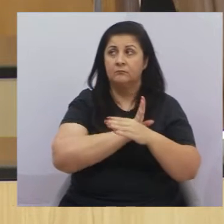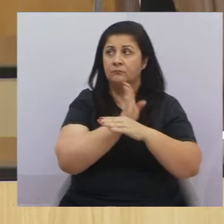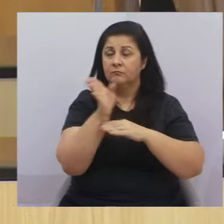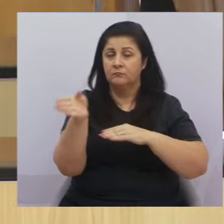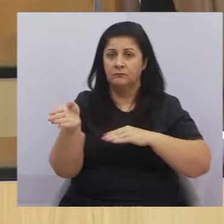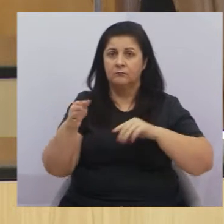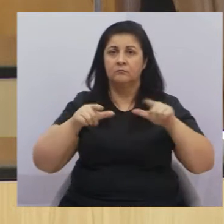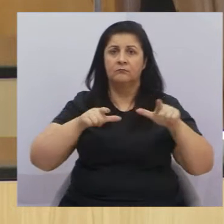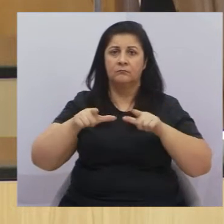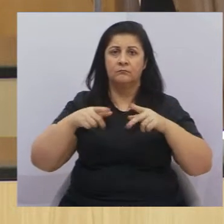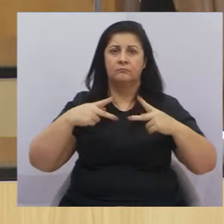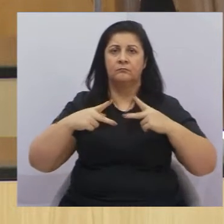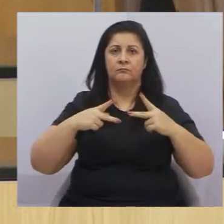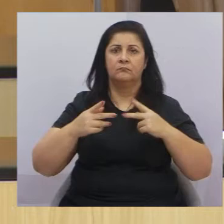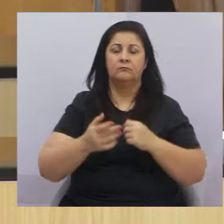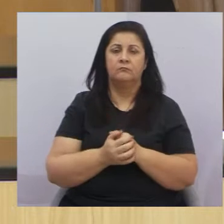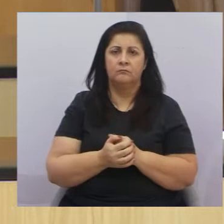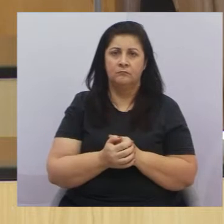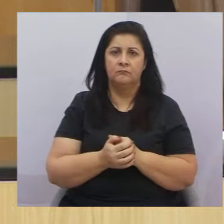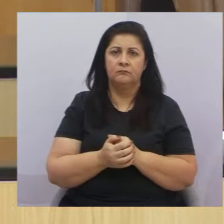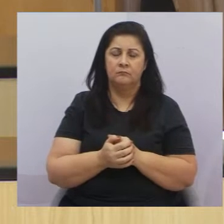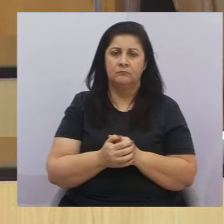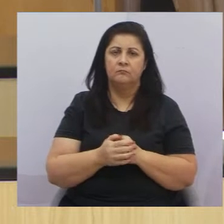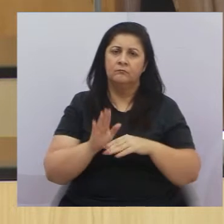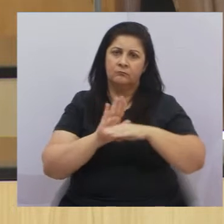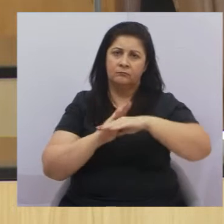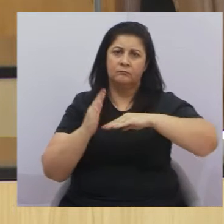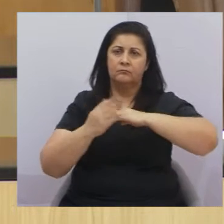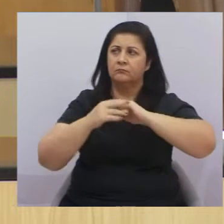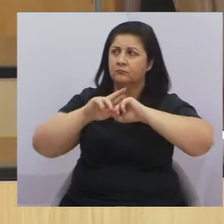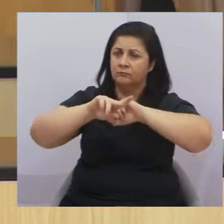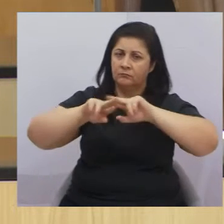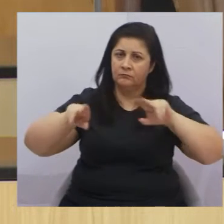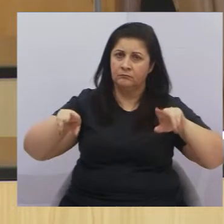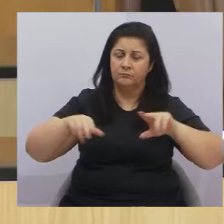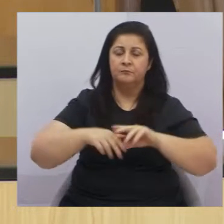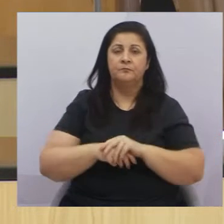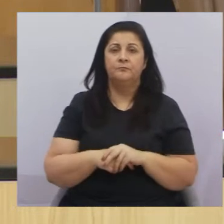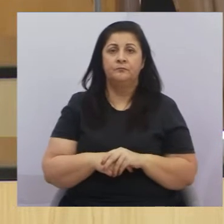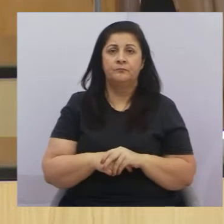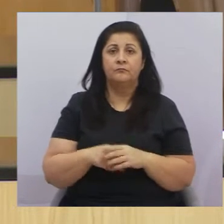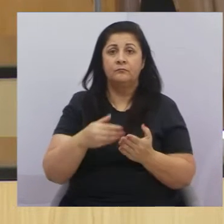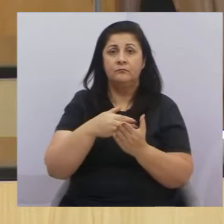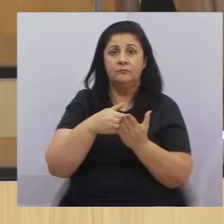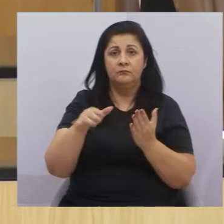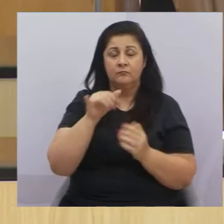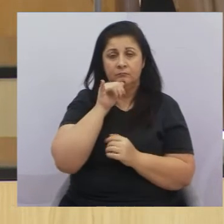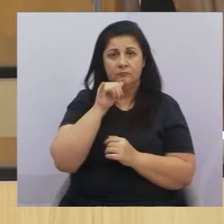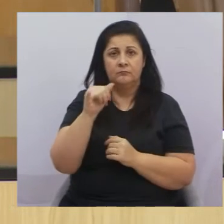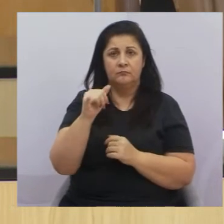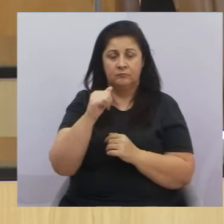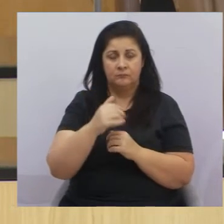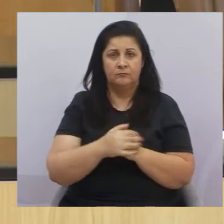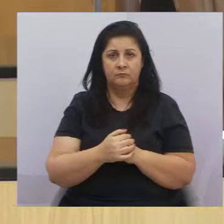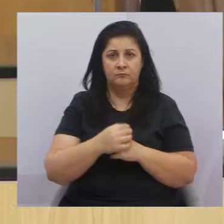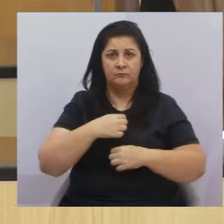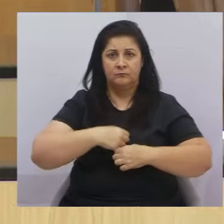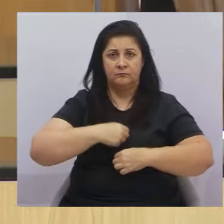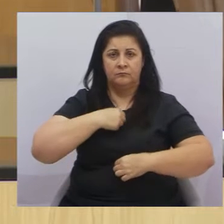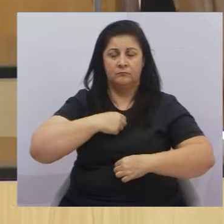bairro Vila Ema, Jardim Aquário, São José dos Campos. Encaminhamos o comunicado da